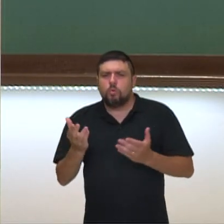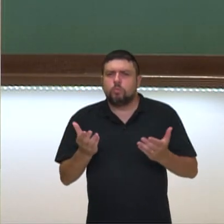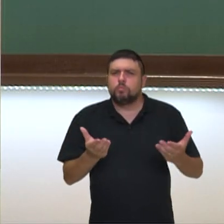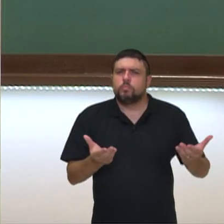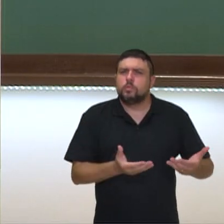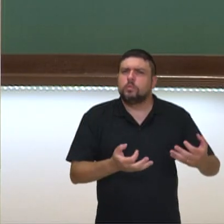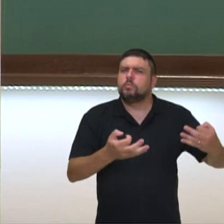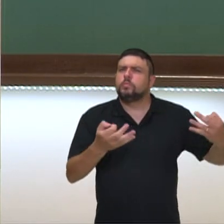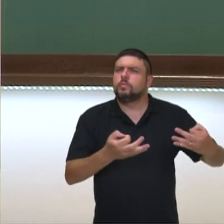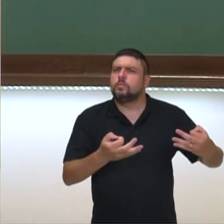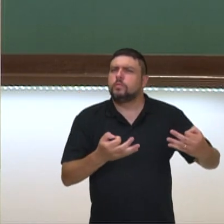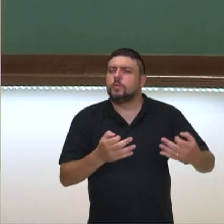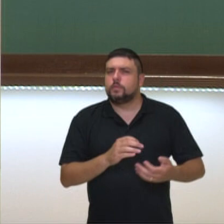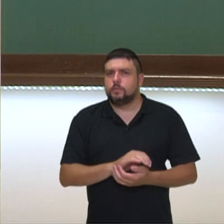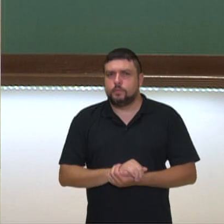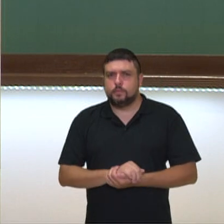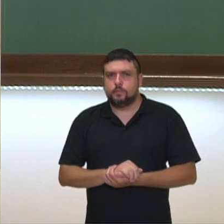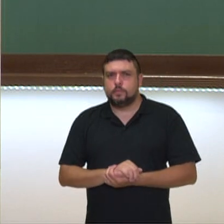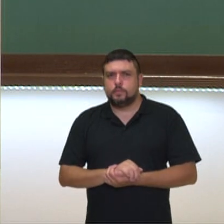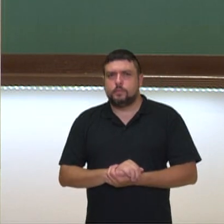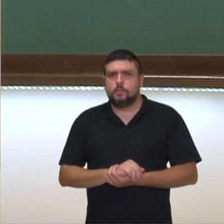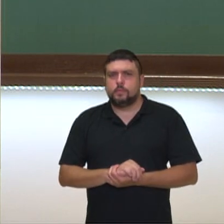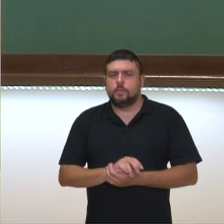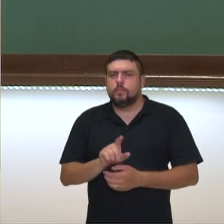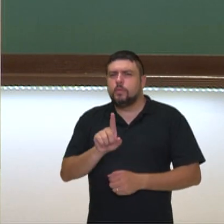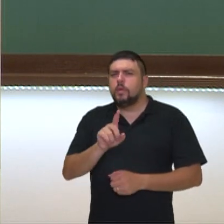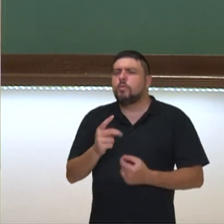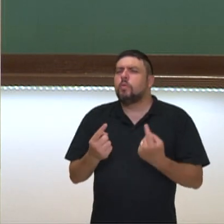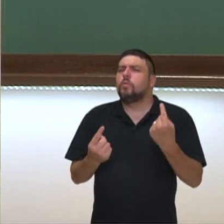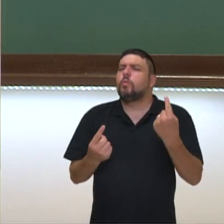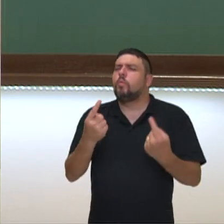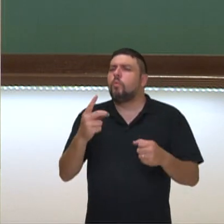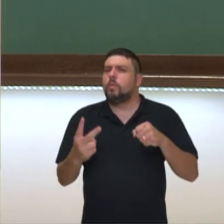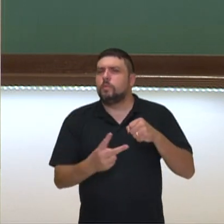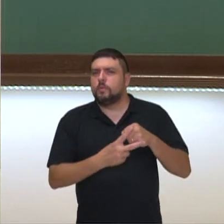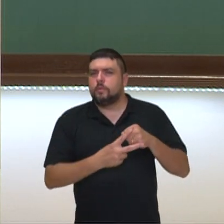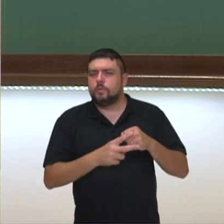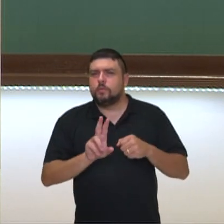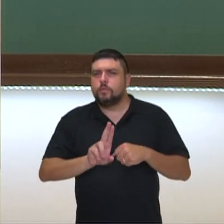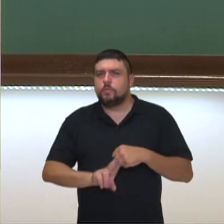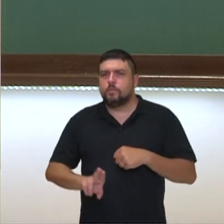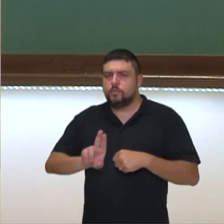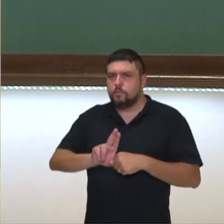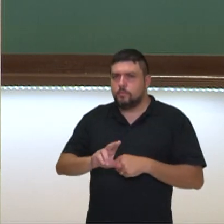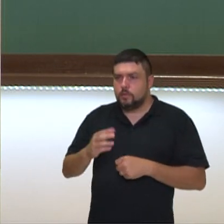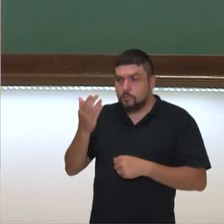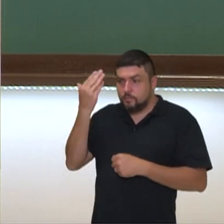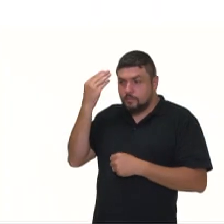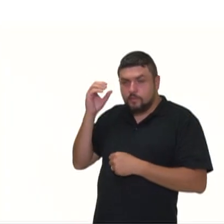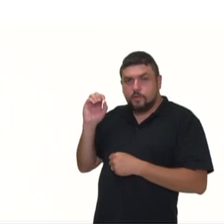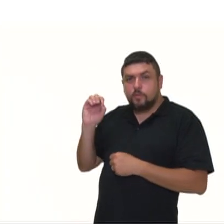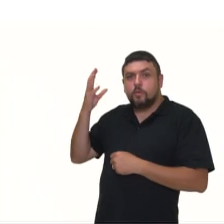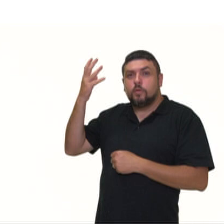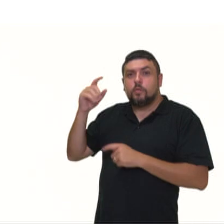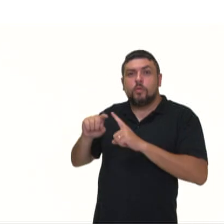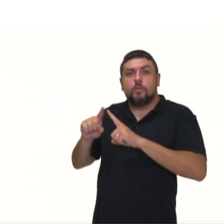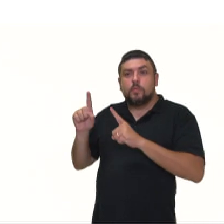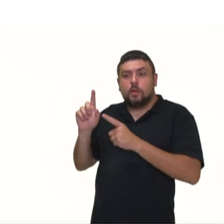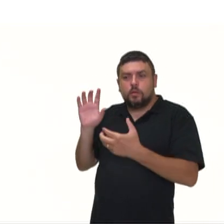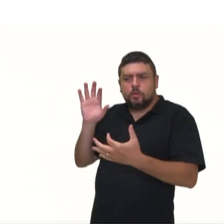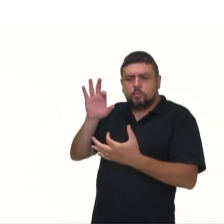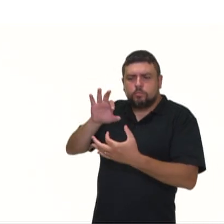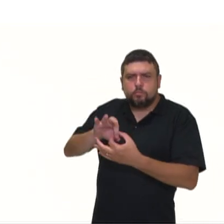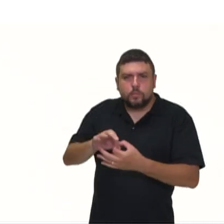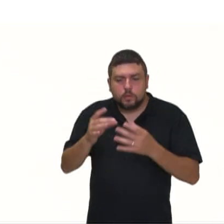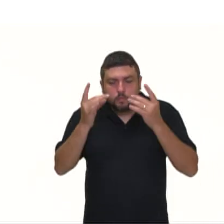Olha, pensa bem aí que eu dei dicas antes, o que eu acabei de falar para vocês. Olha, uma ação que aconteceu no passado e o resultado é visto